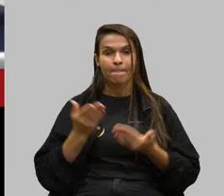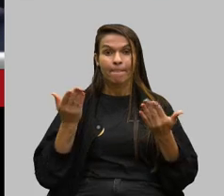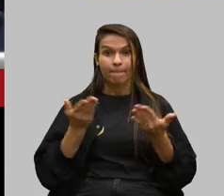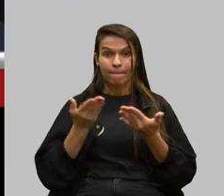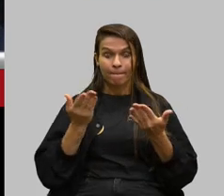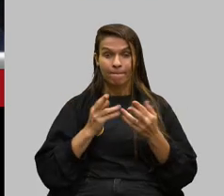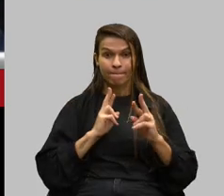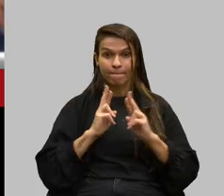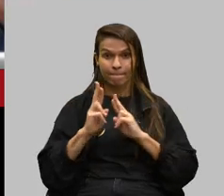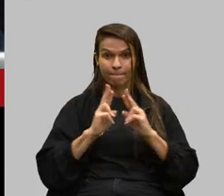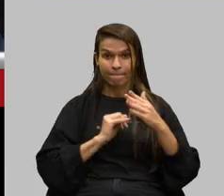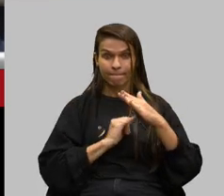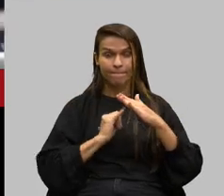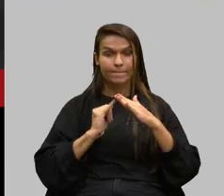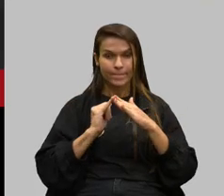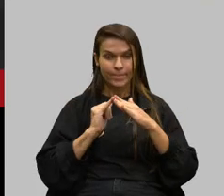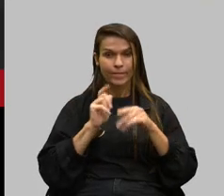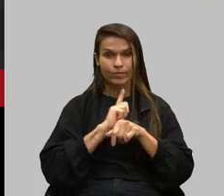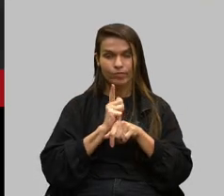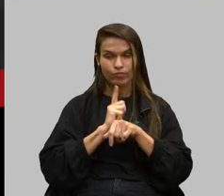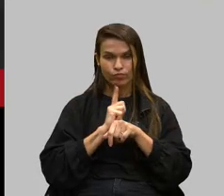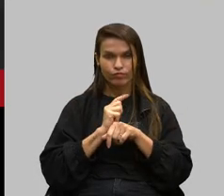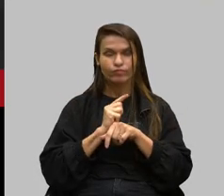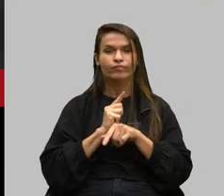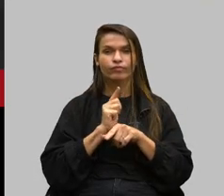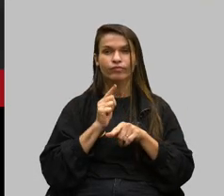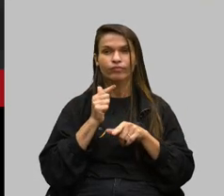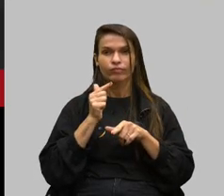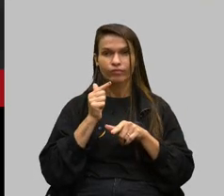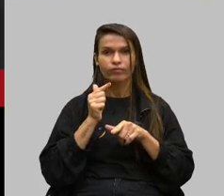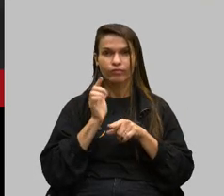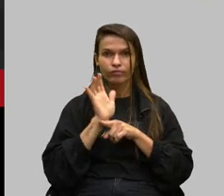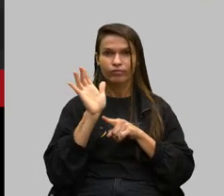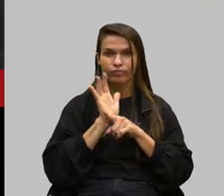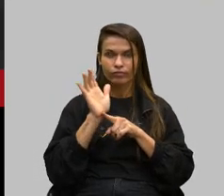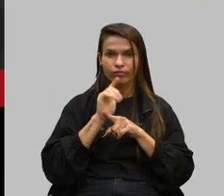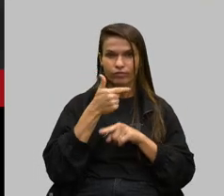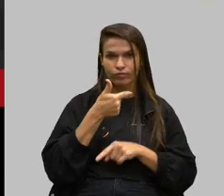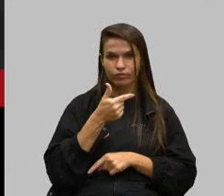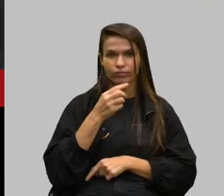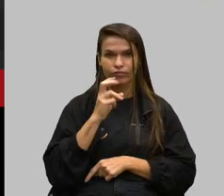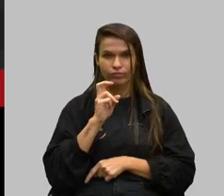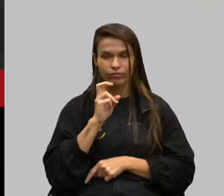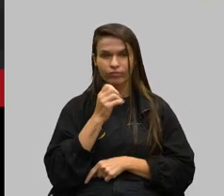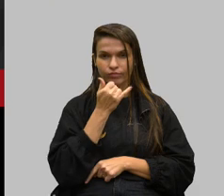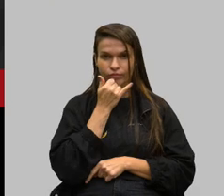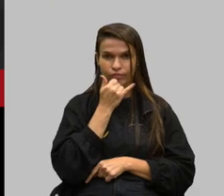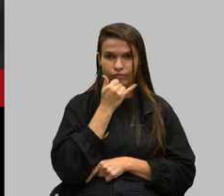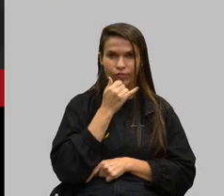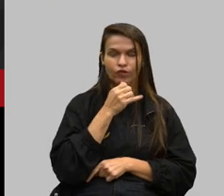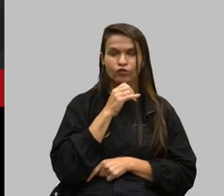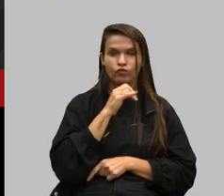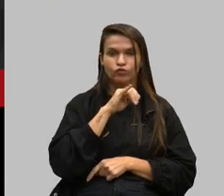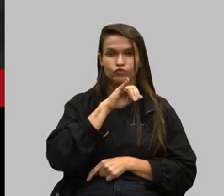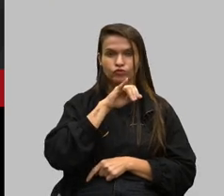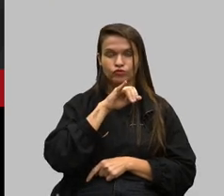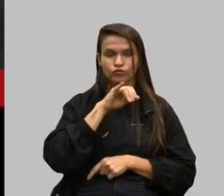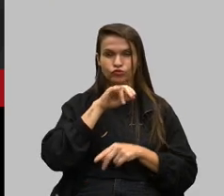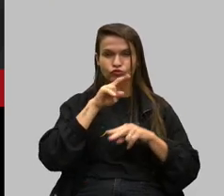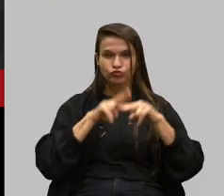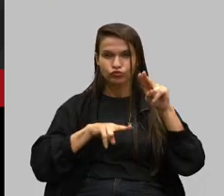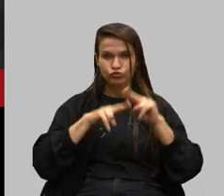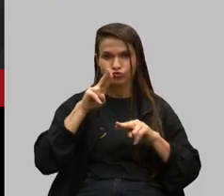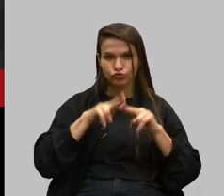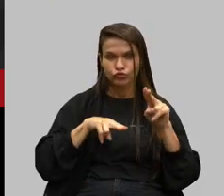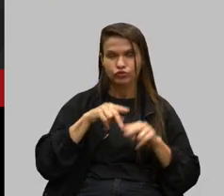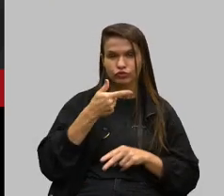relacionamento institucional gestão de demandas de 25 de perdão de junho de 23 A maio de